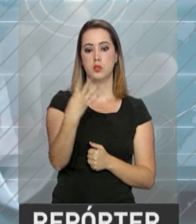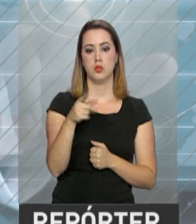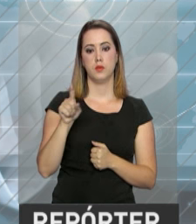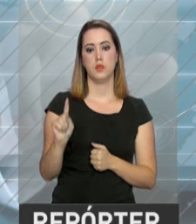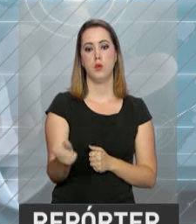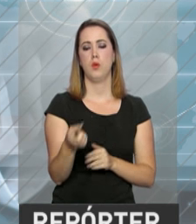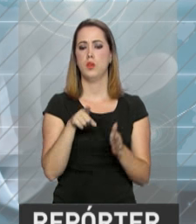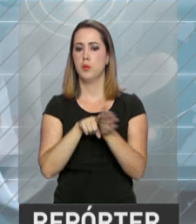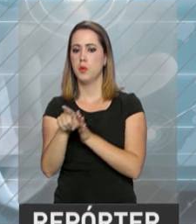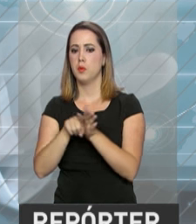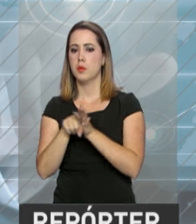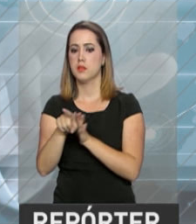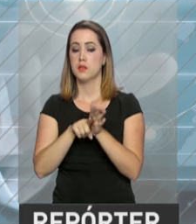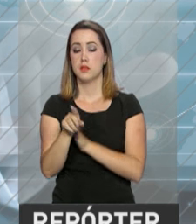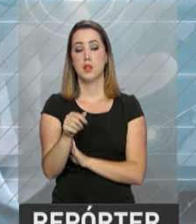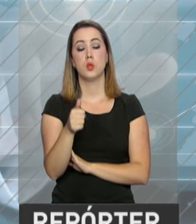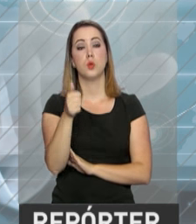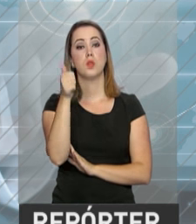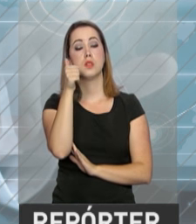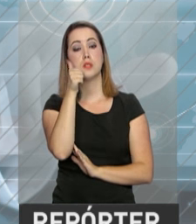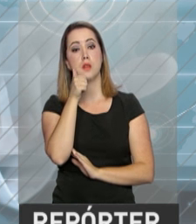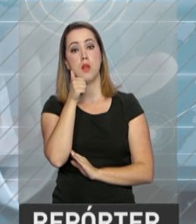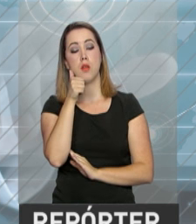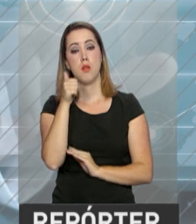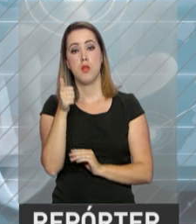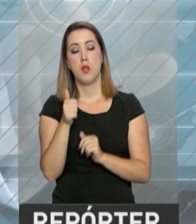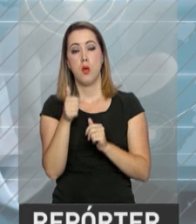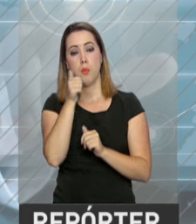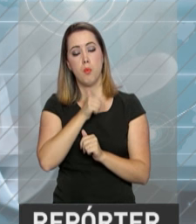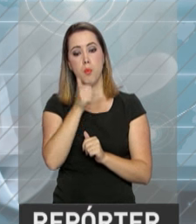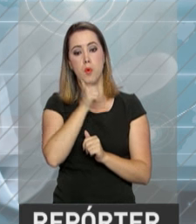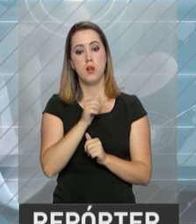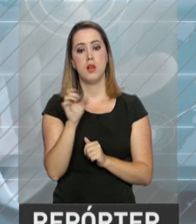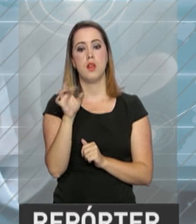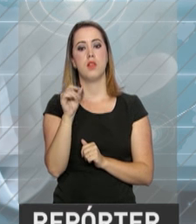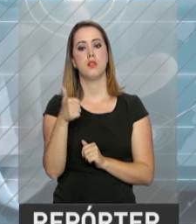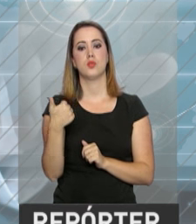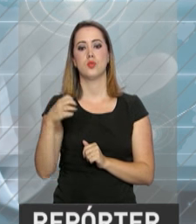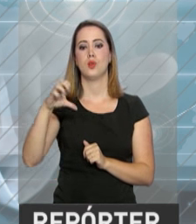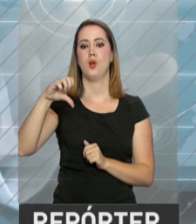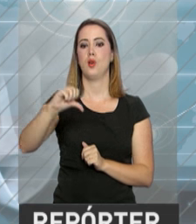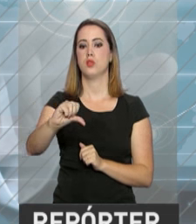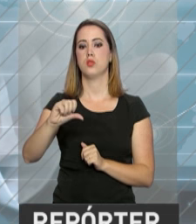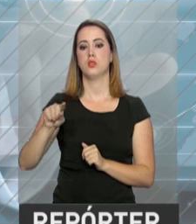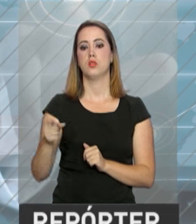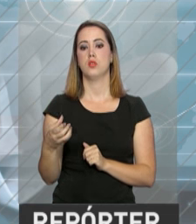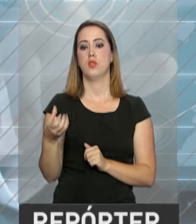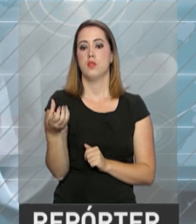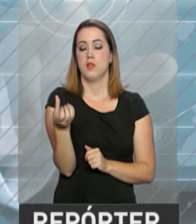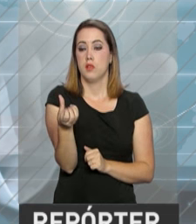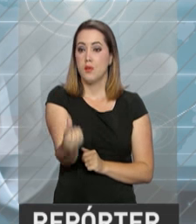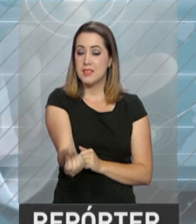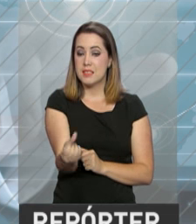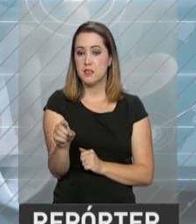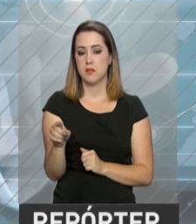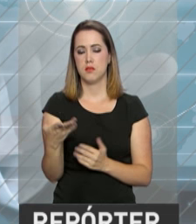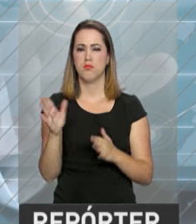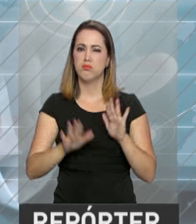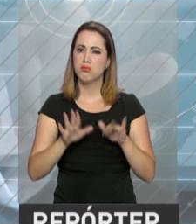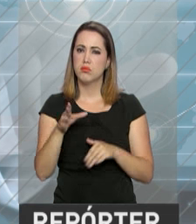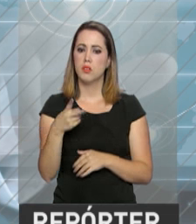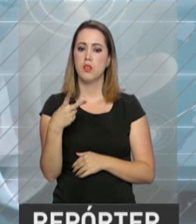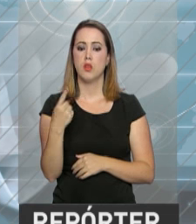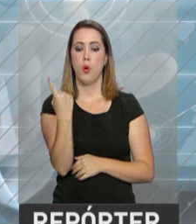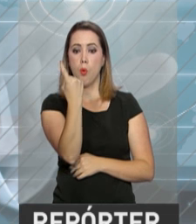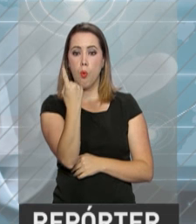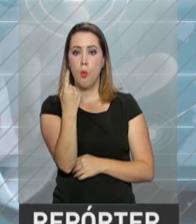pesquisadores das empresas inovadoras no Brasil Apenas 19.600 eram mulheres o que dá uma média de